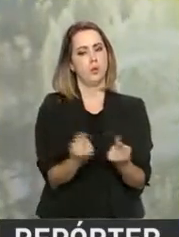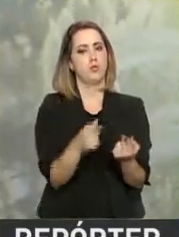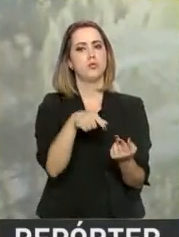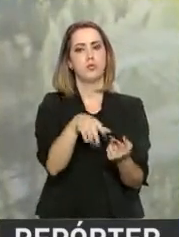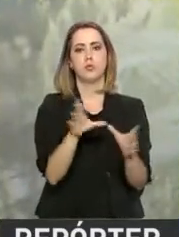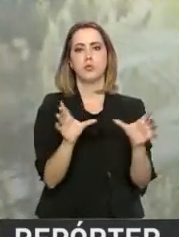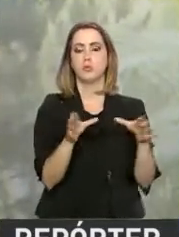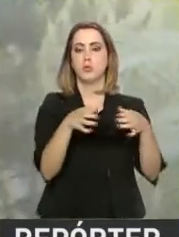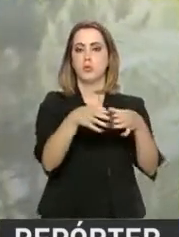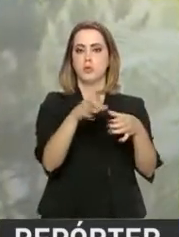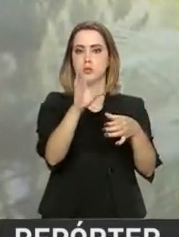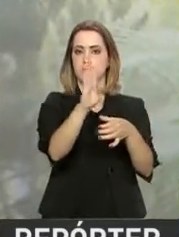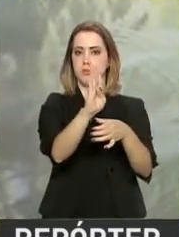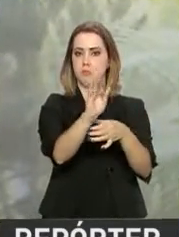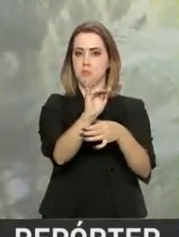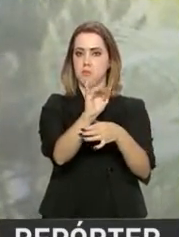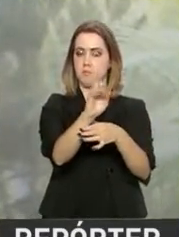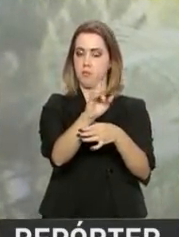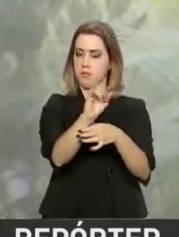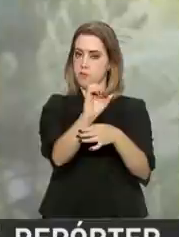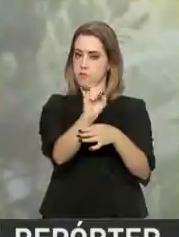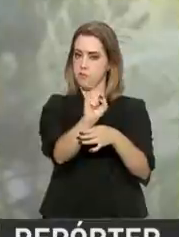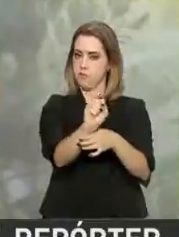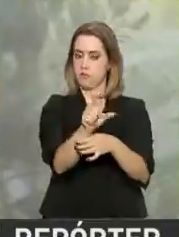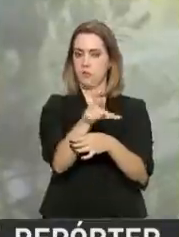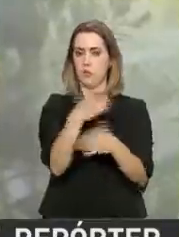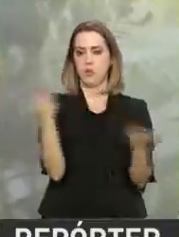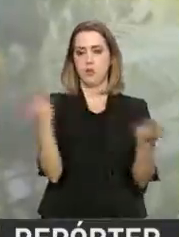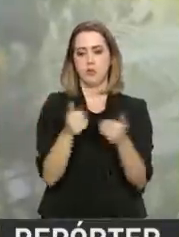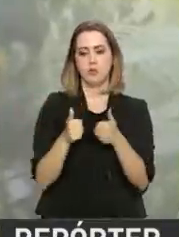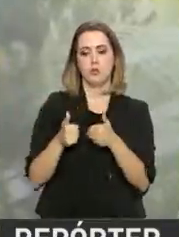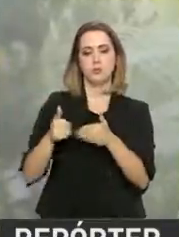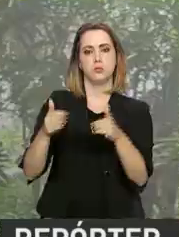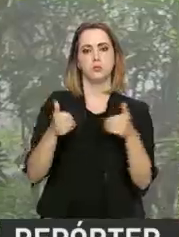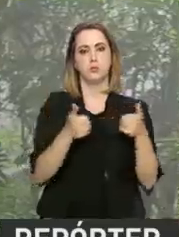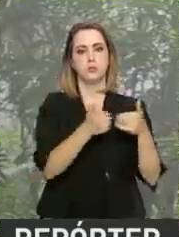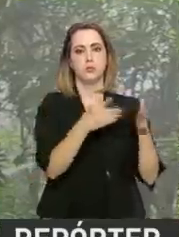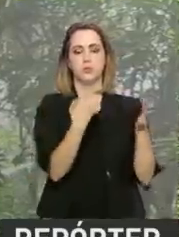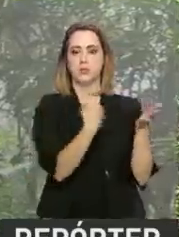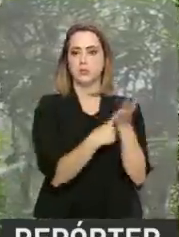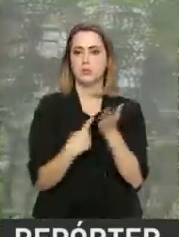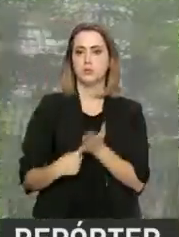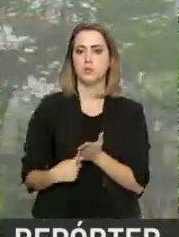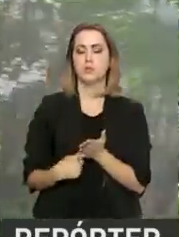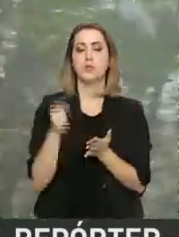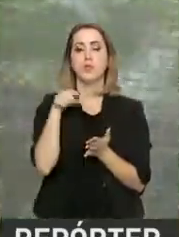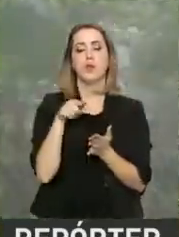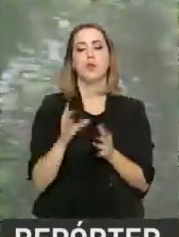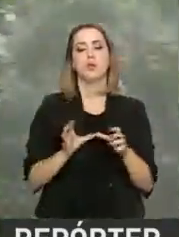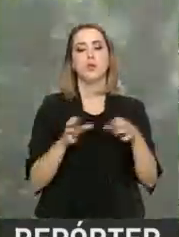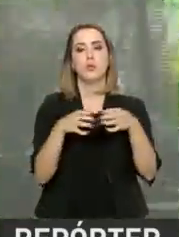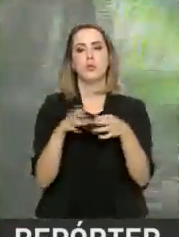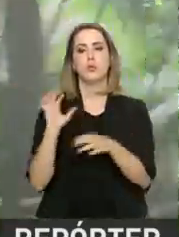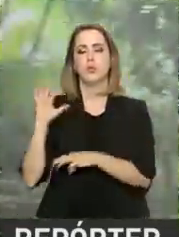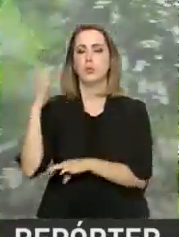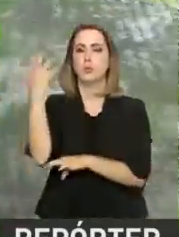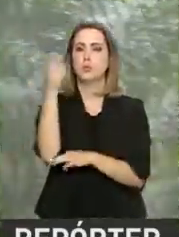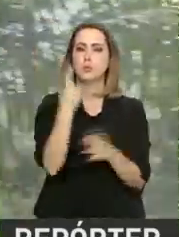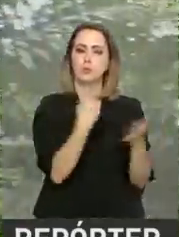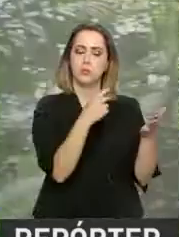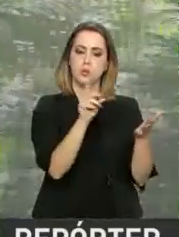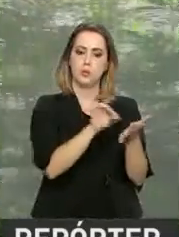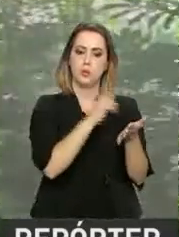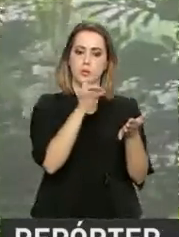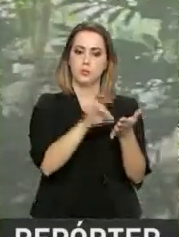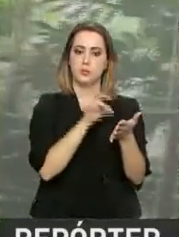BRICS. É por isso que eles resolveram ampliar os temas da agenda do grupo. Na área ambiental, a ideia é assinar durante a